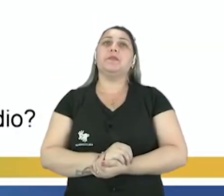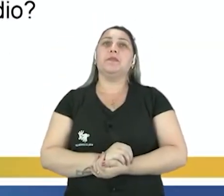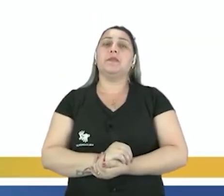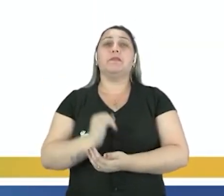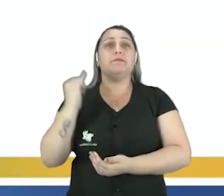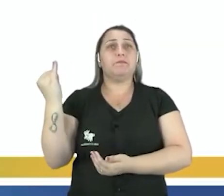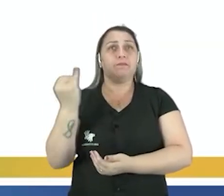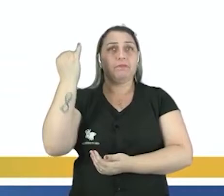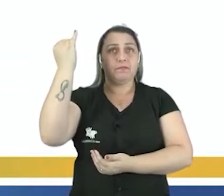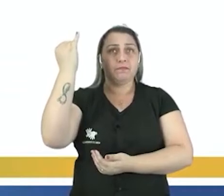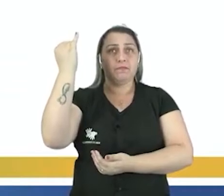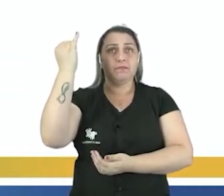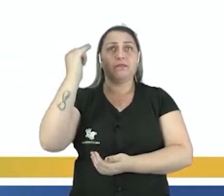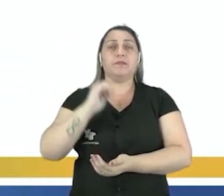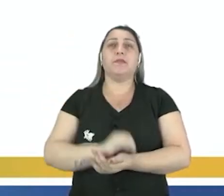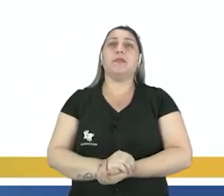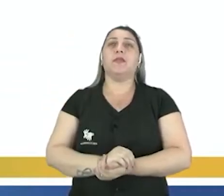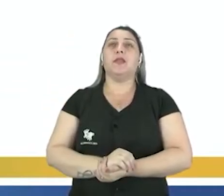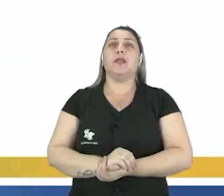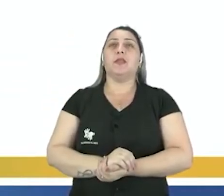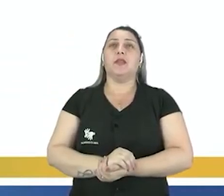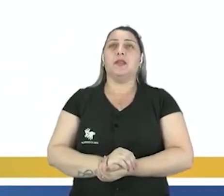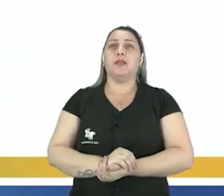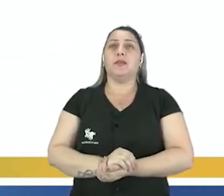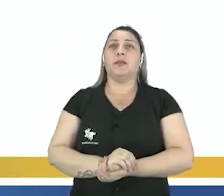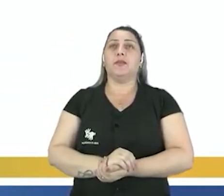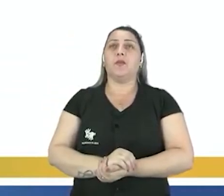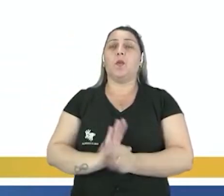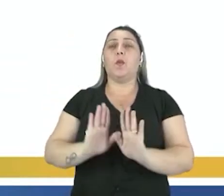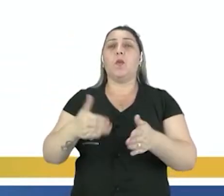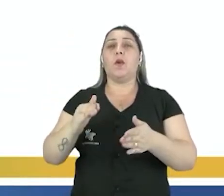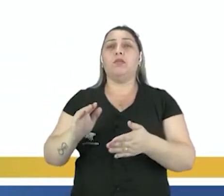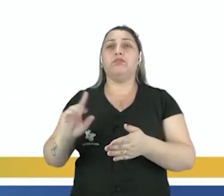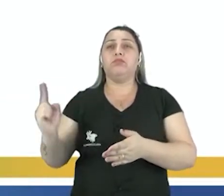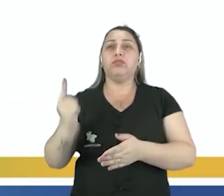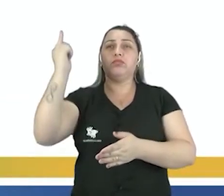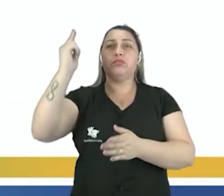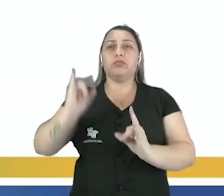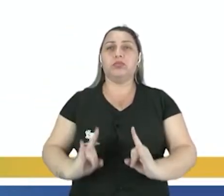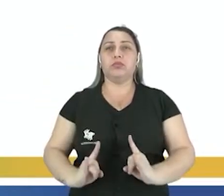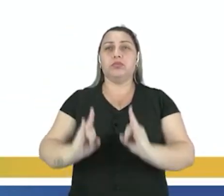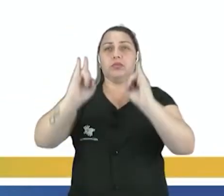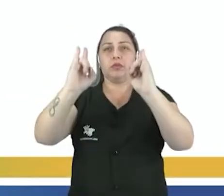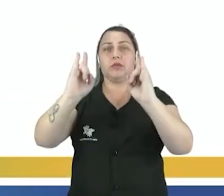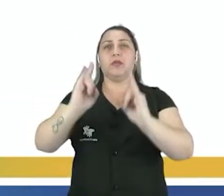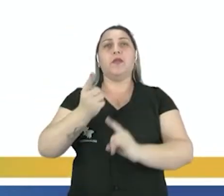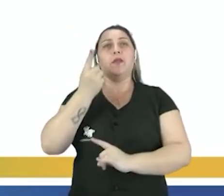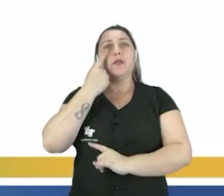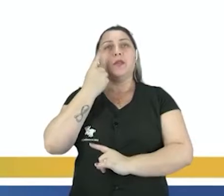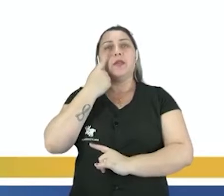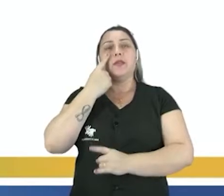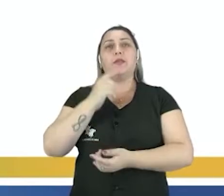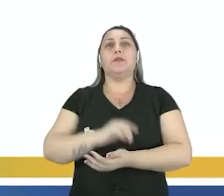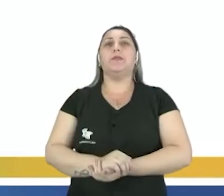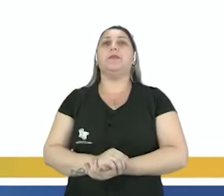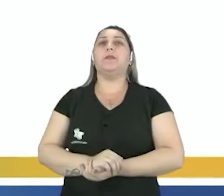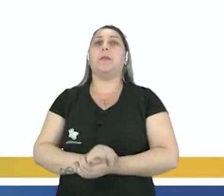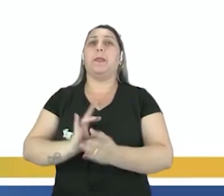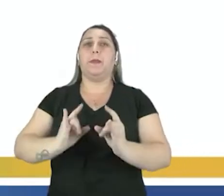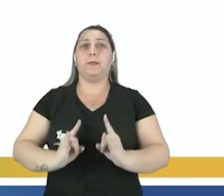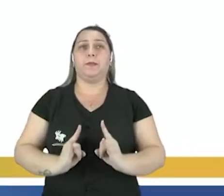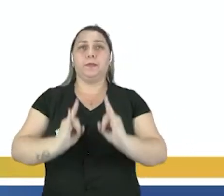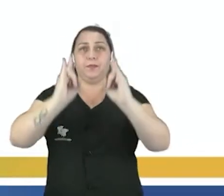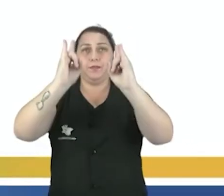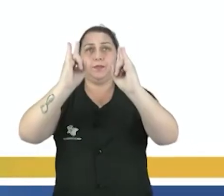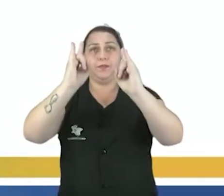Uma aplicação importante. De acordo com o esquema abaixo, qual seria a altura do prédio? Então, repare, nós temos aqui um